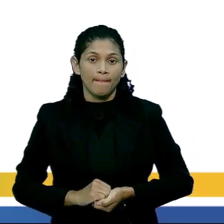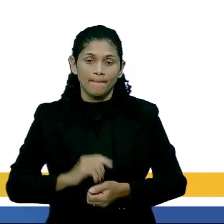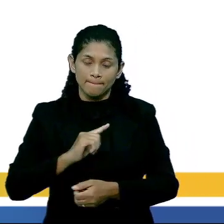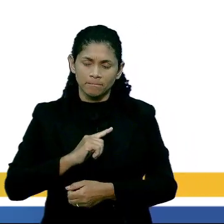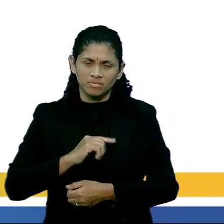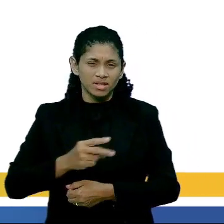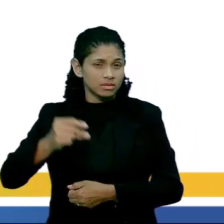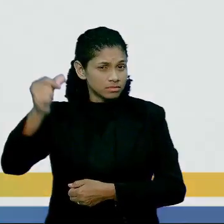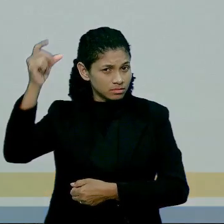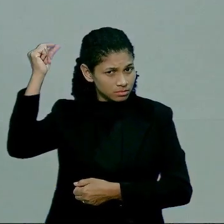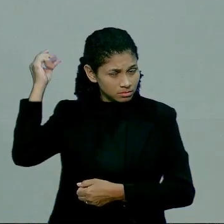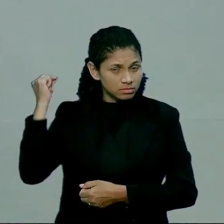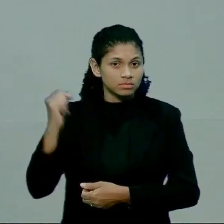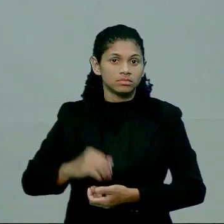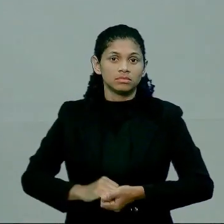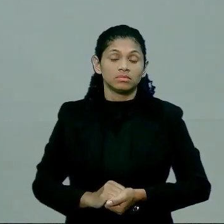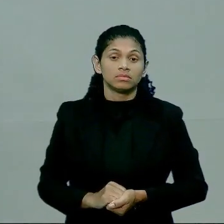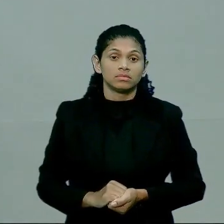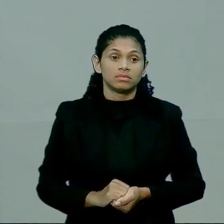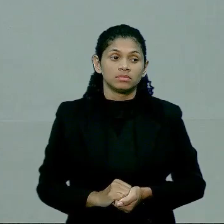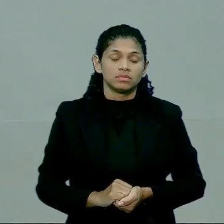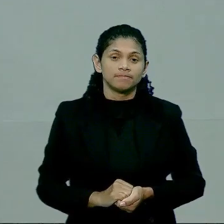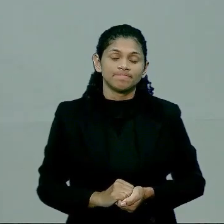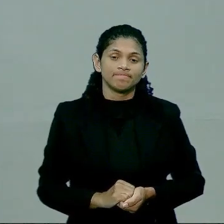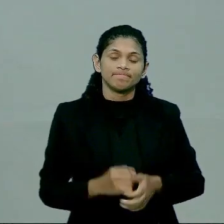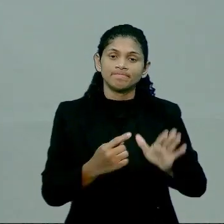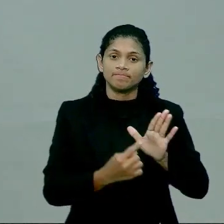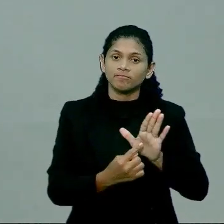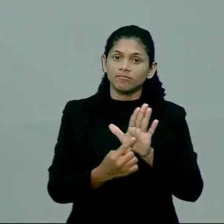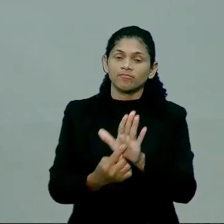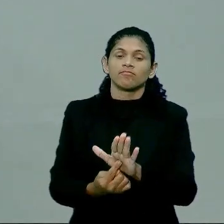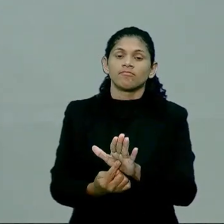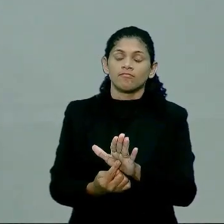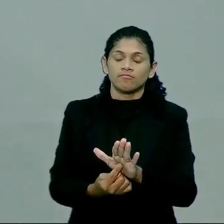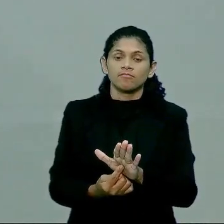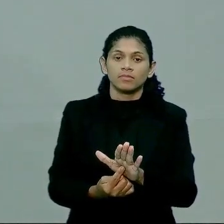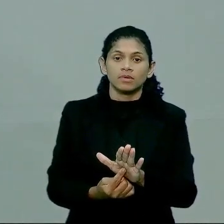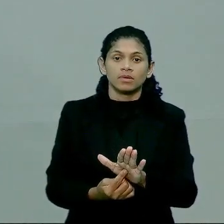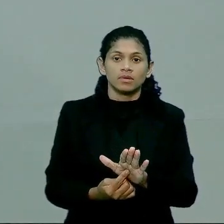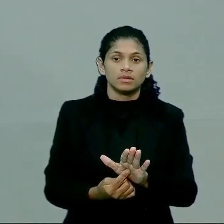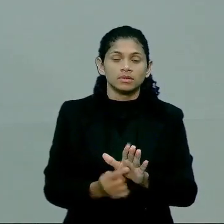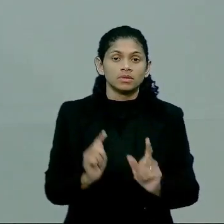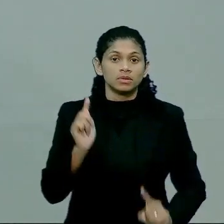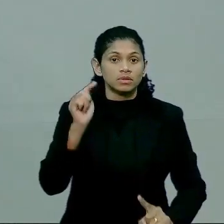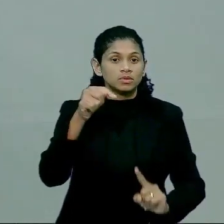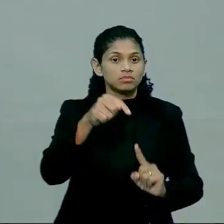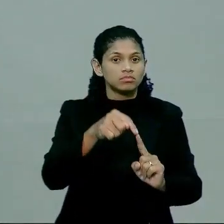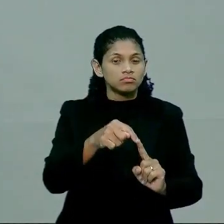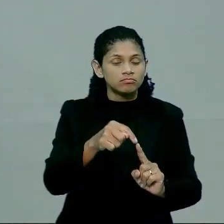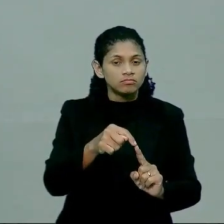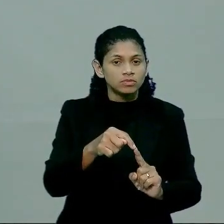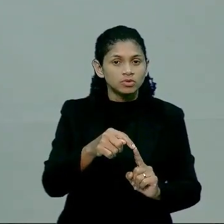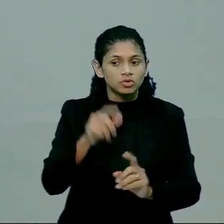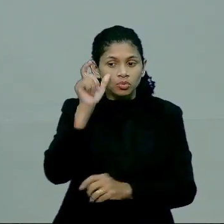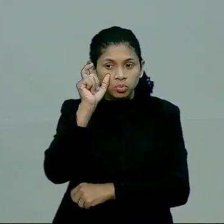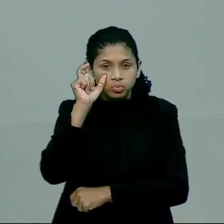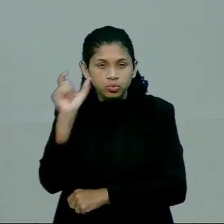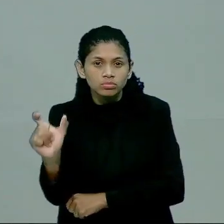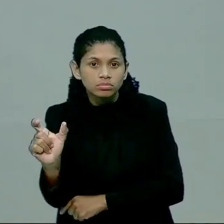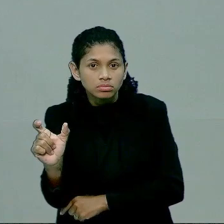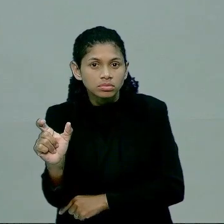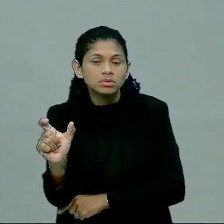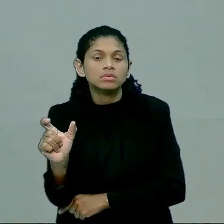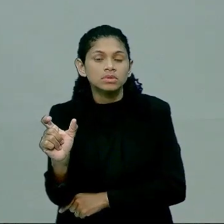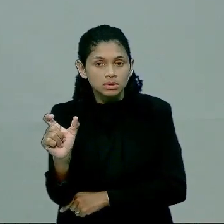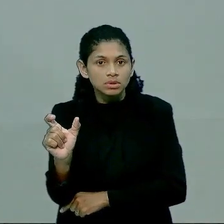mais antigas aí então galerinha para mostrar essa tendência né de essa tendência aqui o